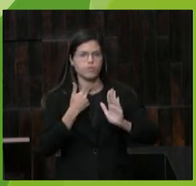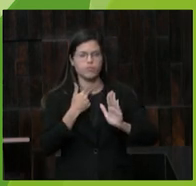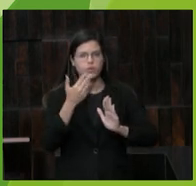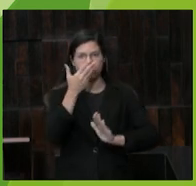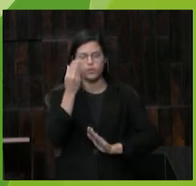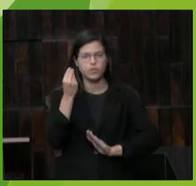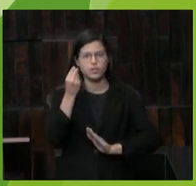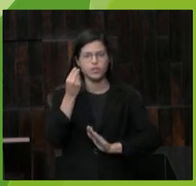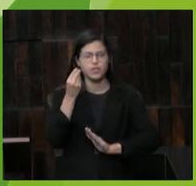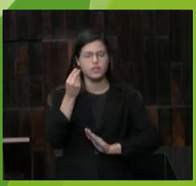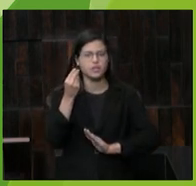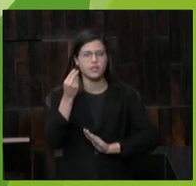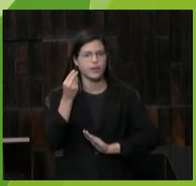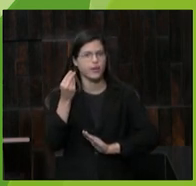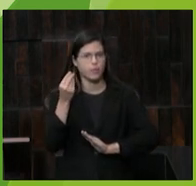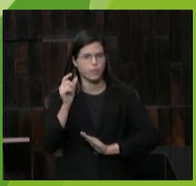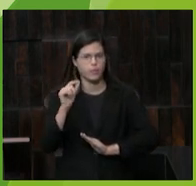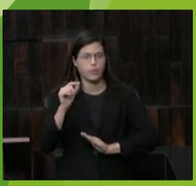que